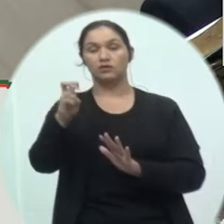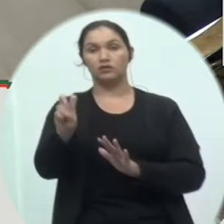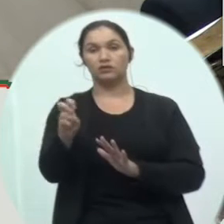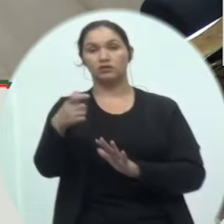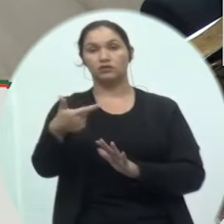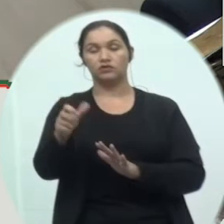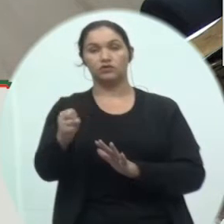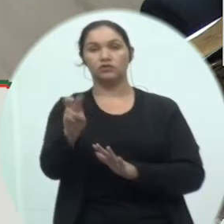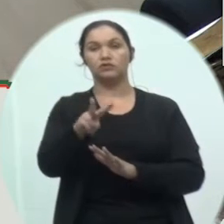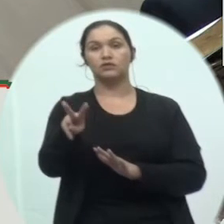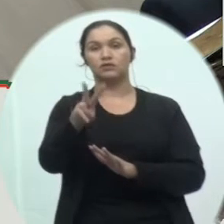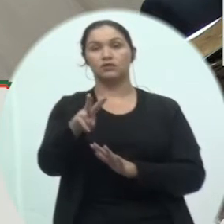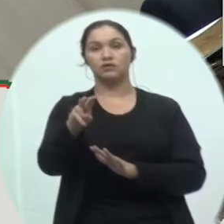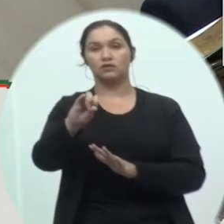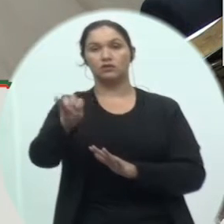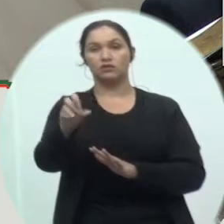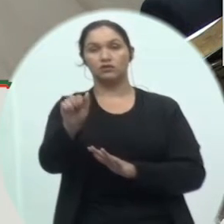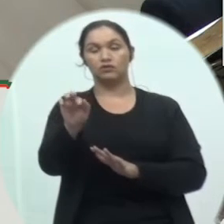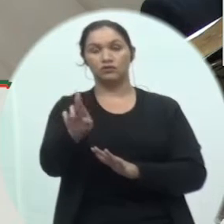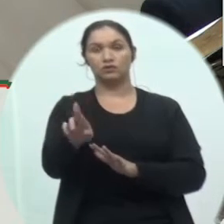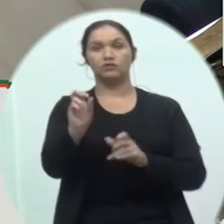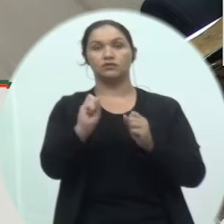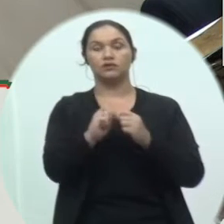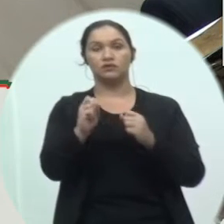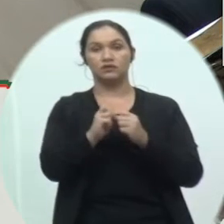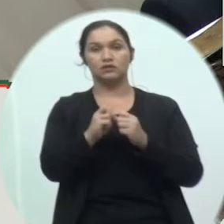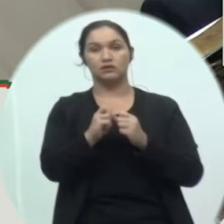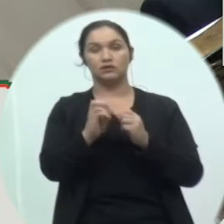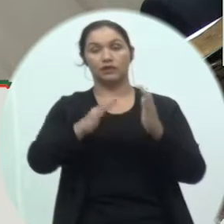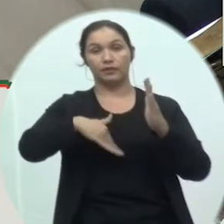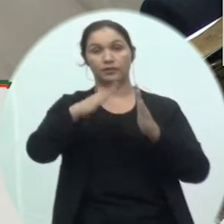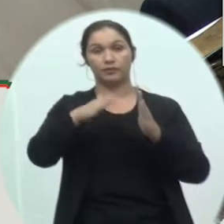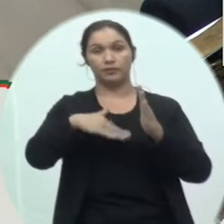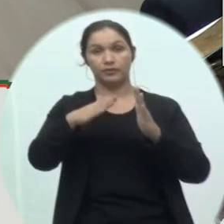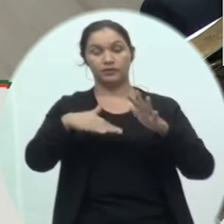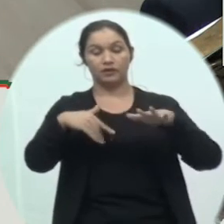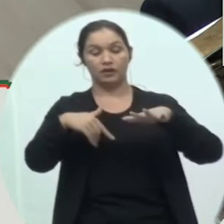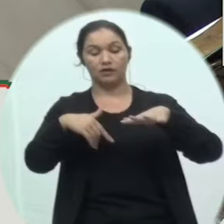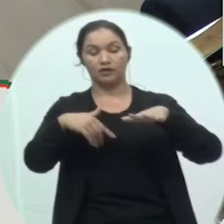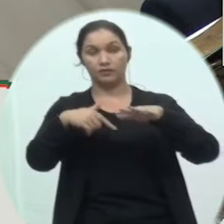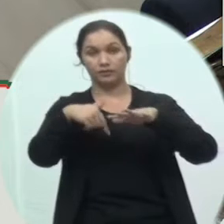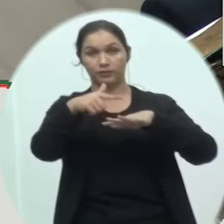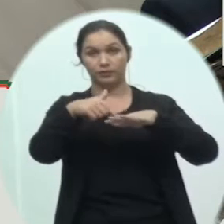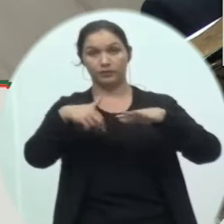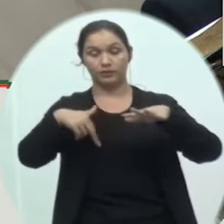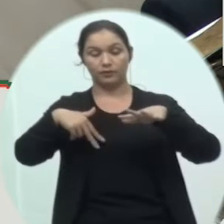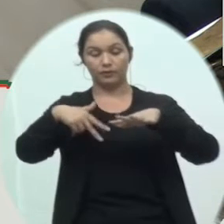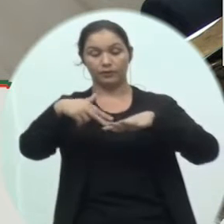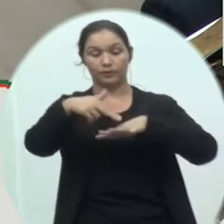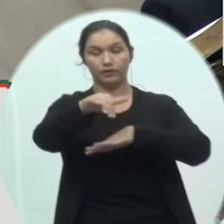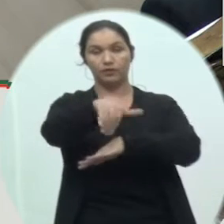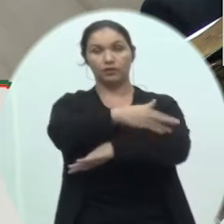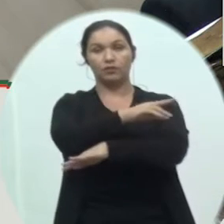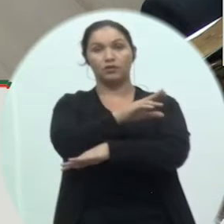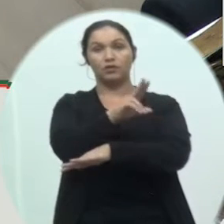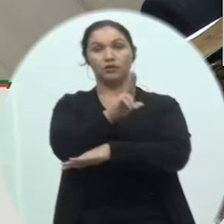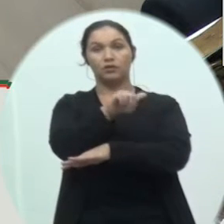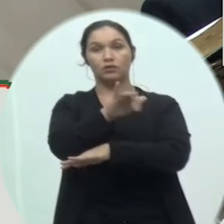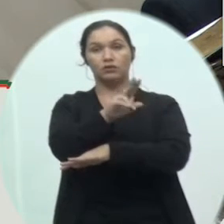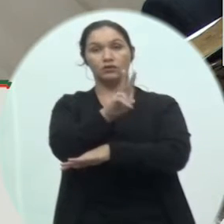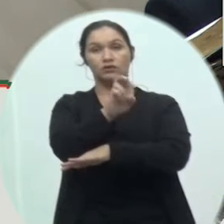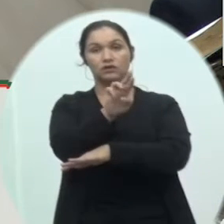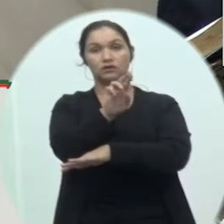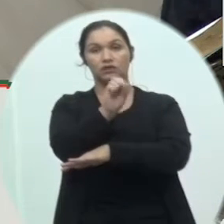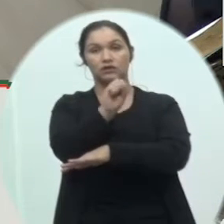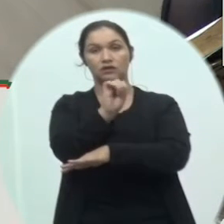528/2019, de autoria do vereador Jair Augusto Alexandre, assunto pintura de uma faixa de pedestre na Avenida Universitária de frente à Igreja Quadrangular,